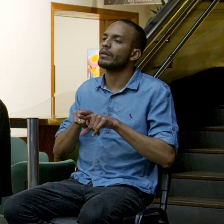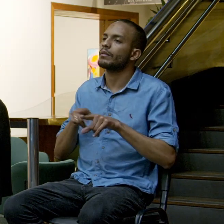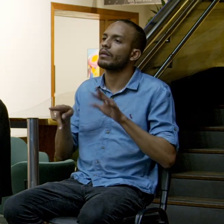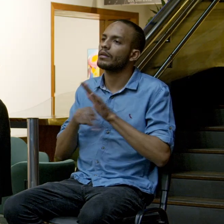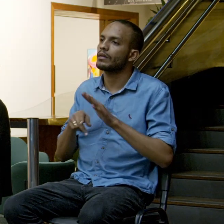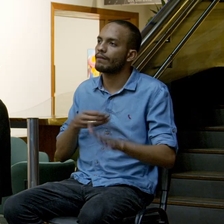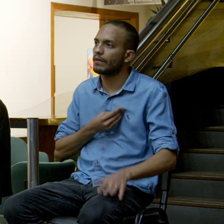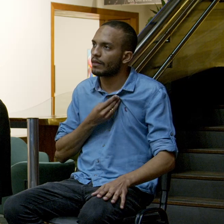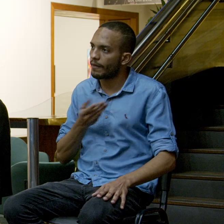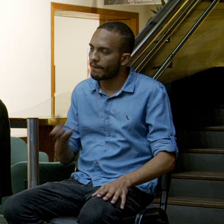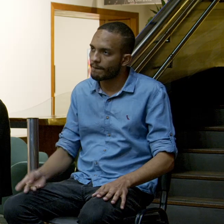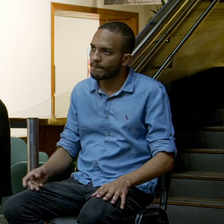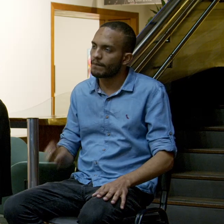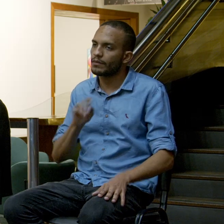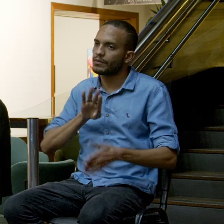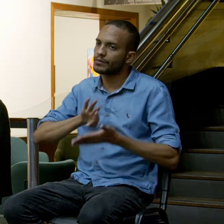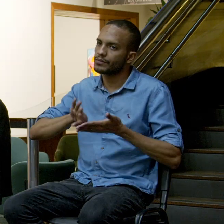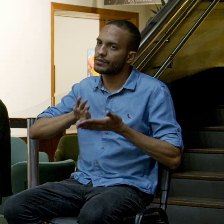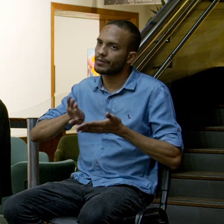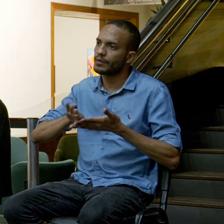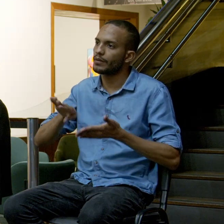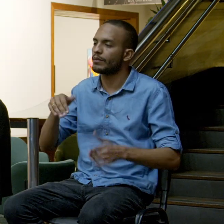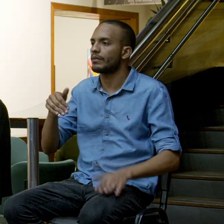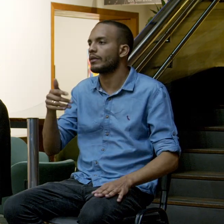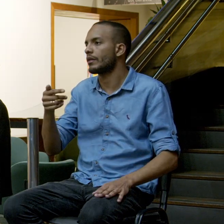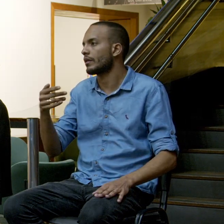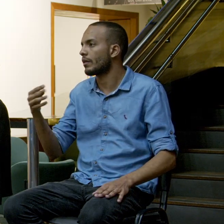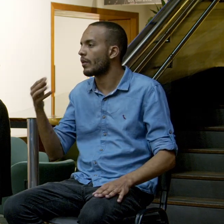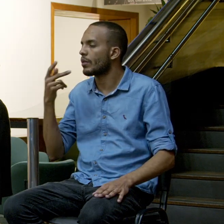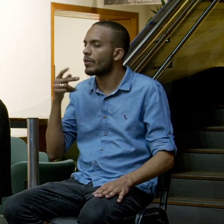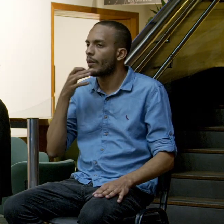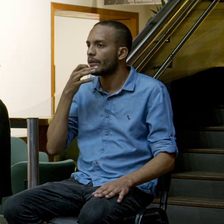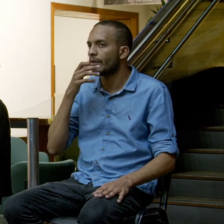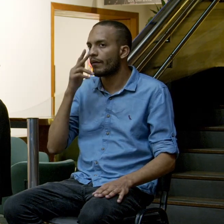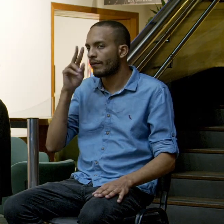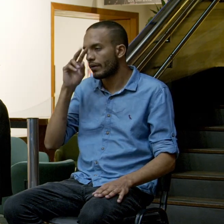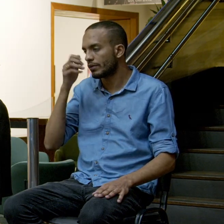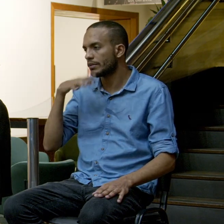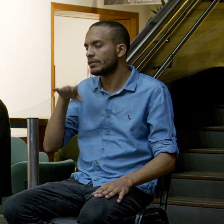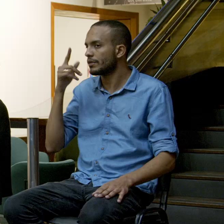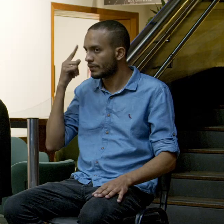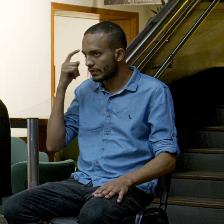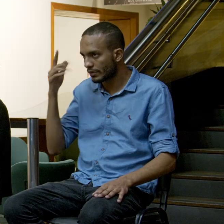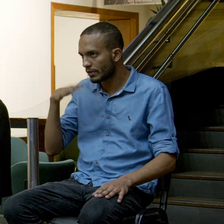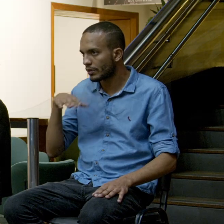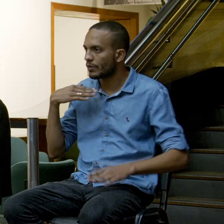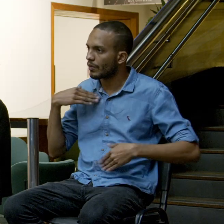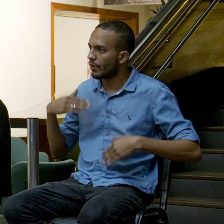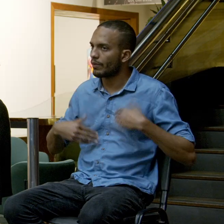vida. O que sobra, de 74, com seu comentário potente sobre a violência contra o corpo